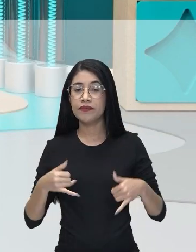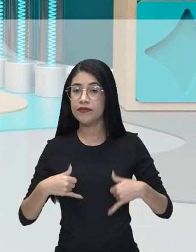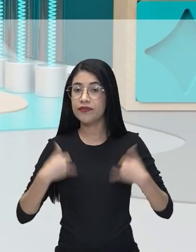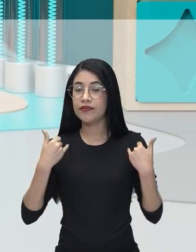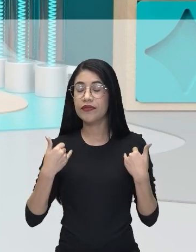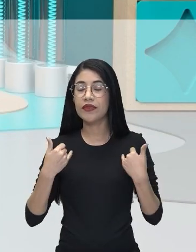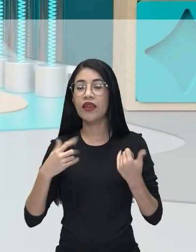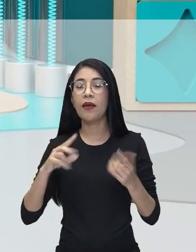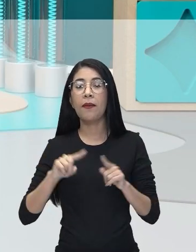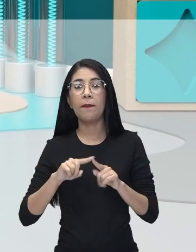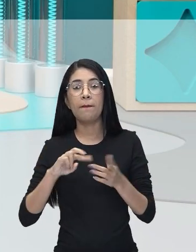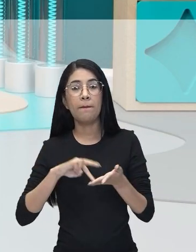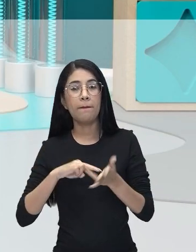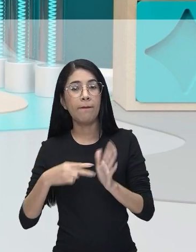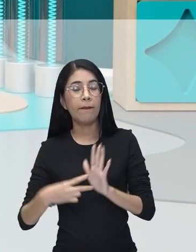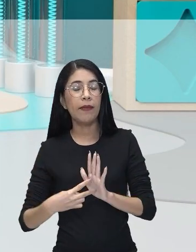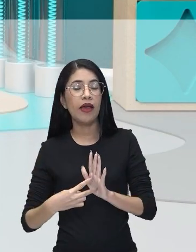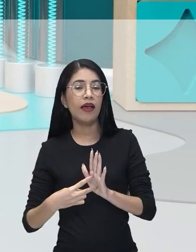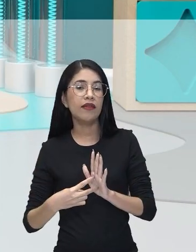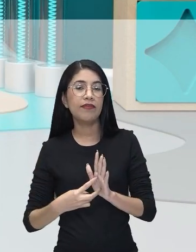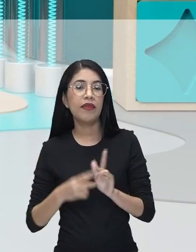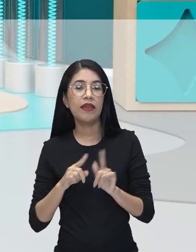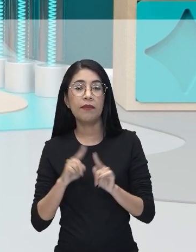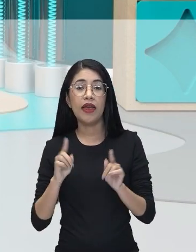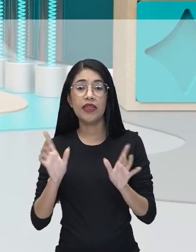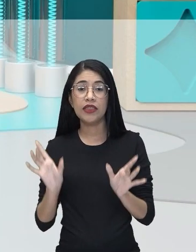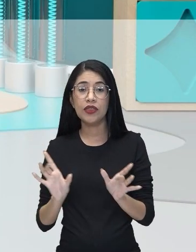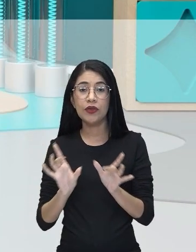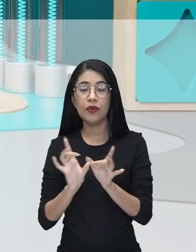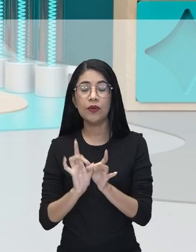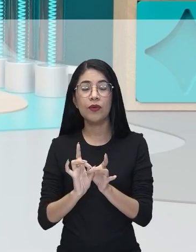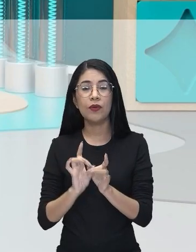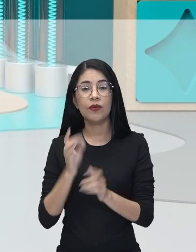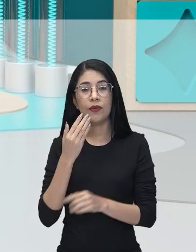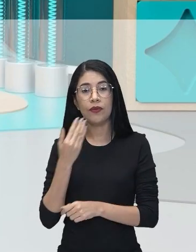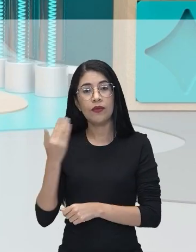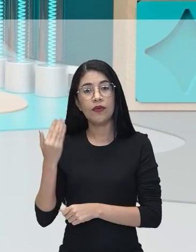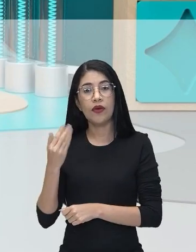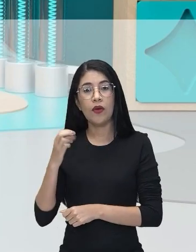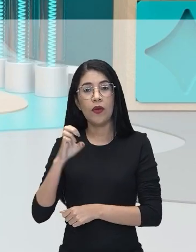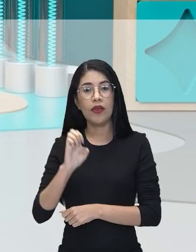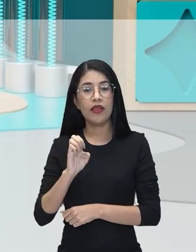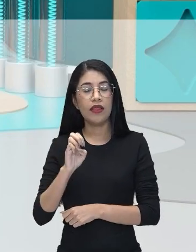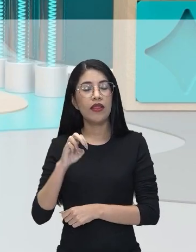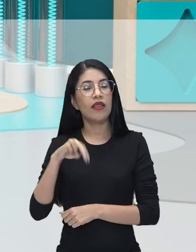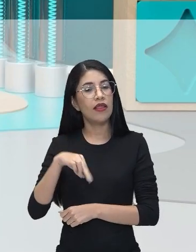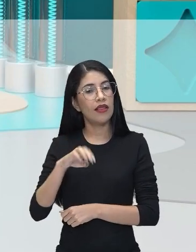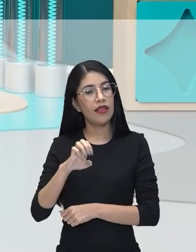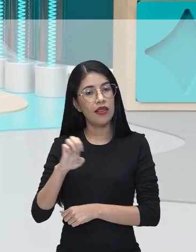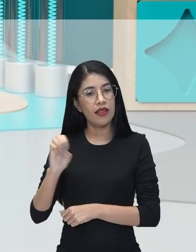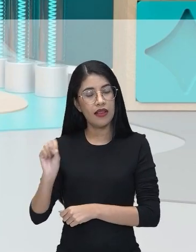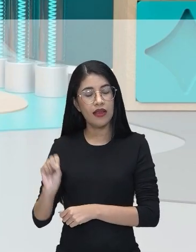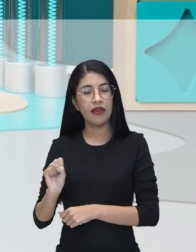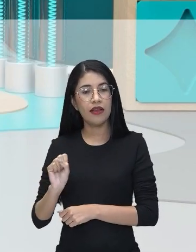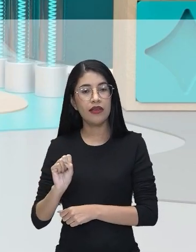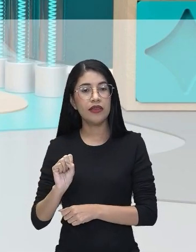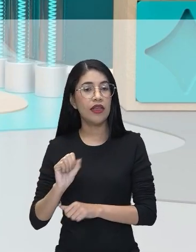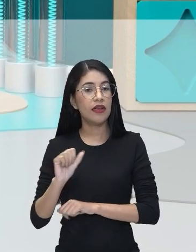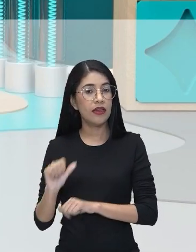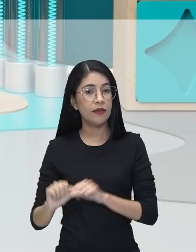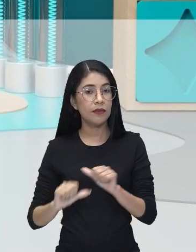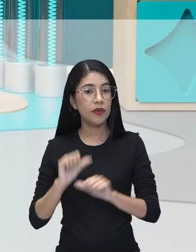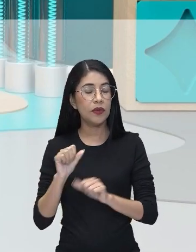isso, mas quando a gente junta aqui com o ness, olha só, aí não é